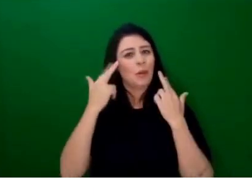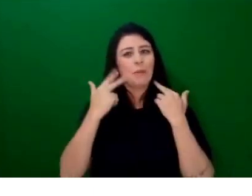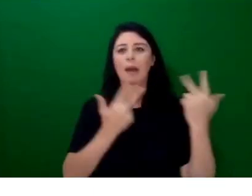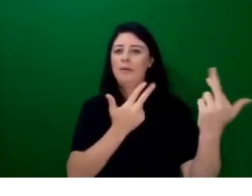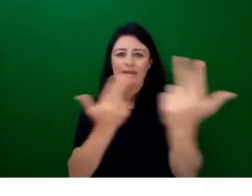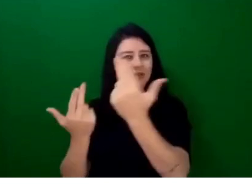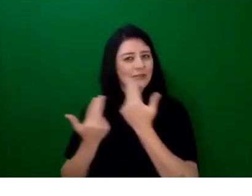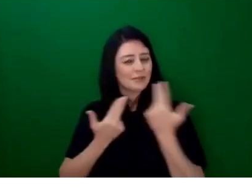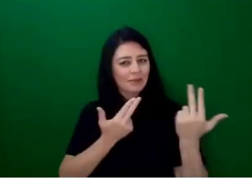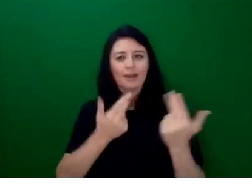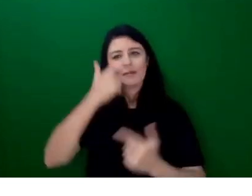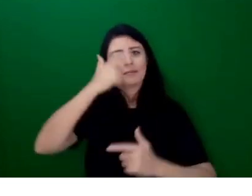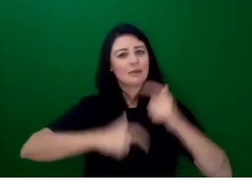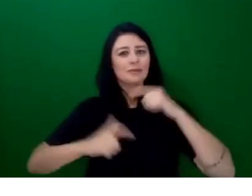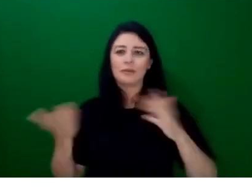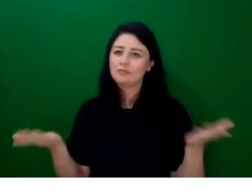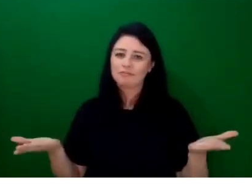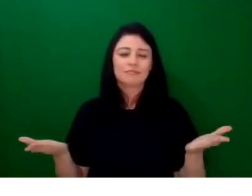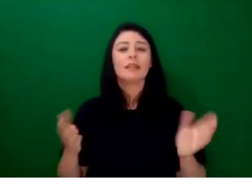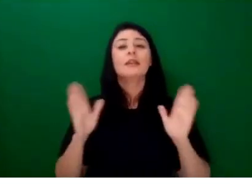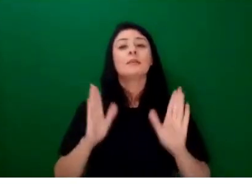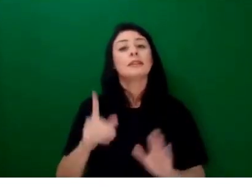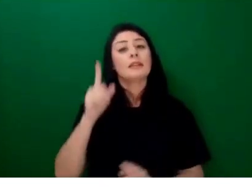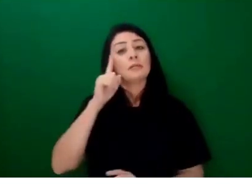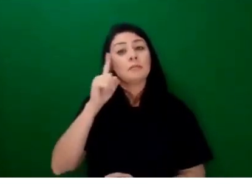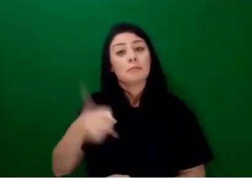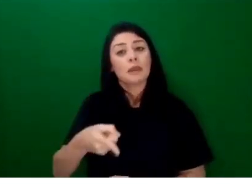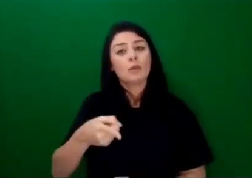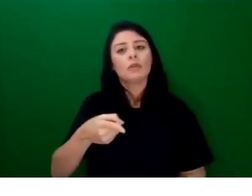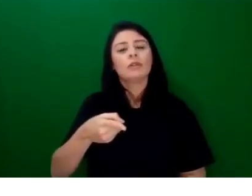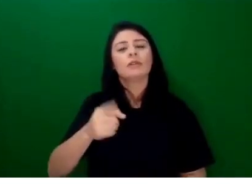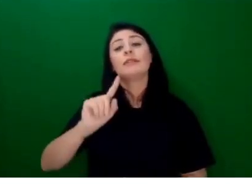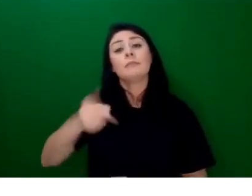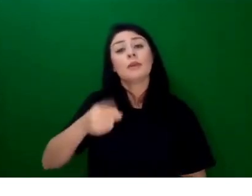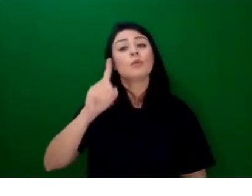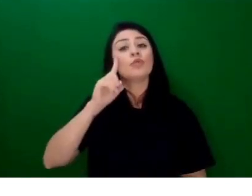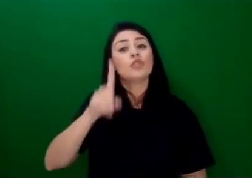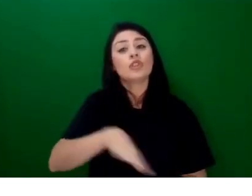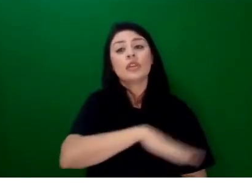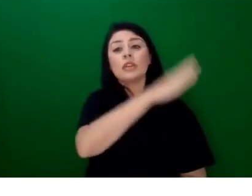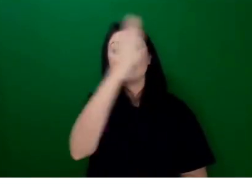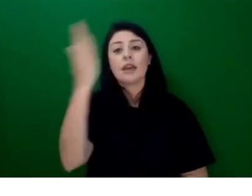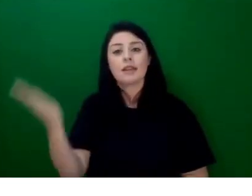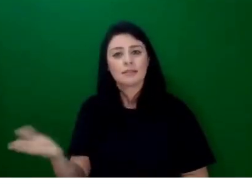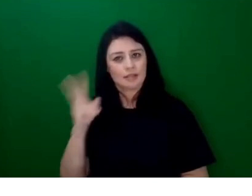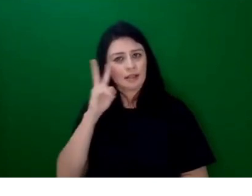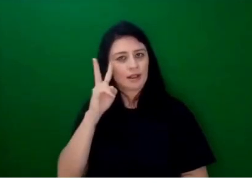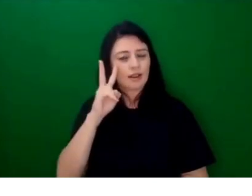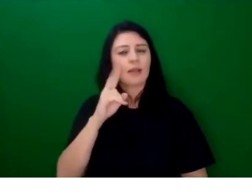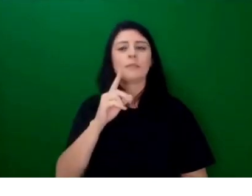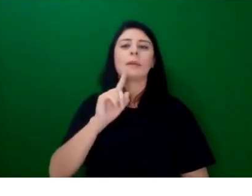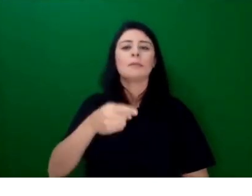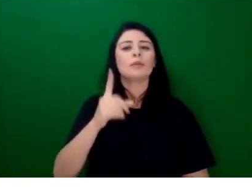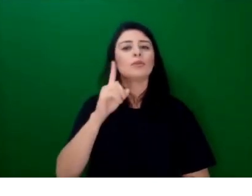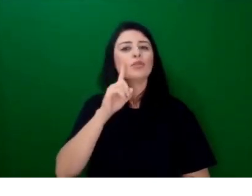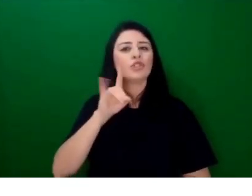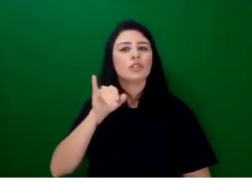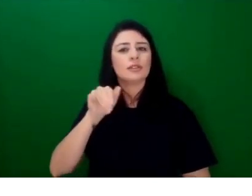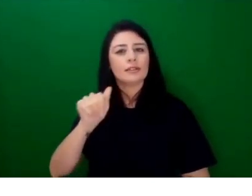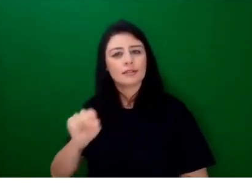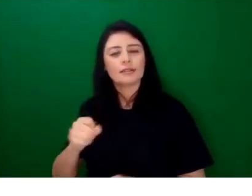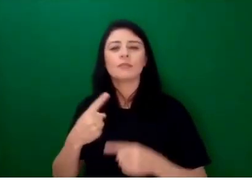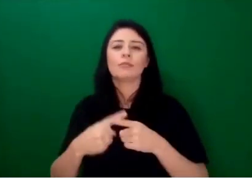pessoa. Mas o importante daqueles 1000 dias, a gente esperar até os 2 anos, justamente porque é com 2